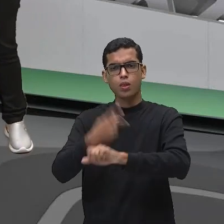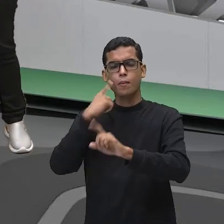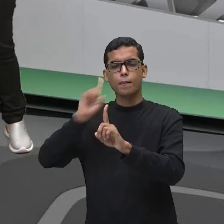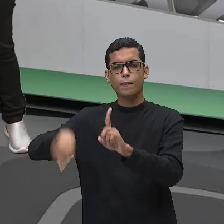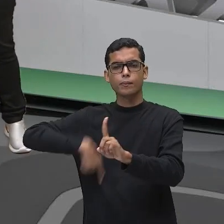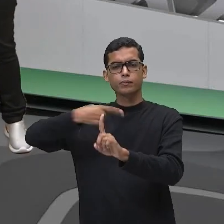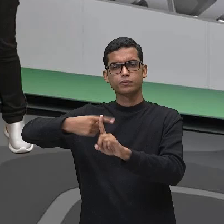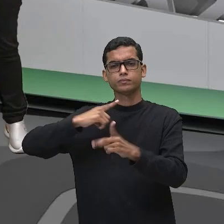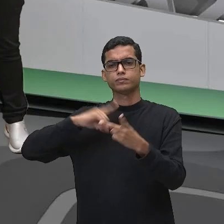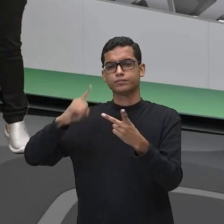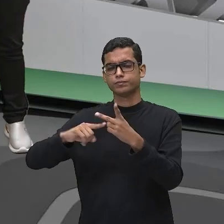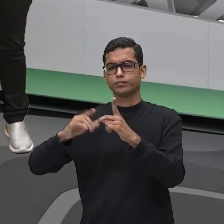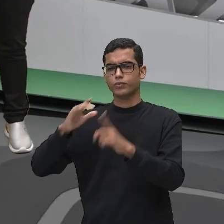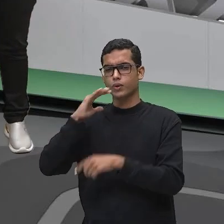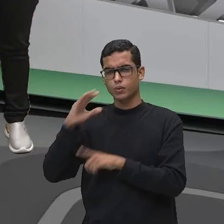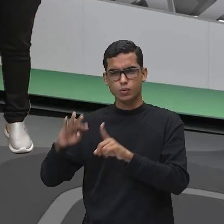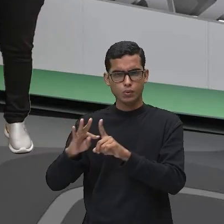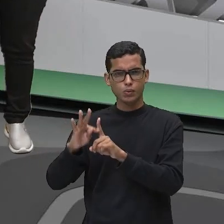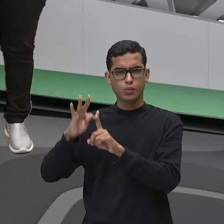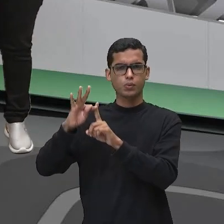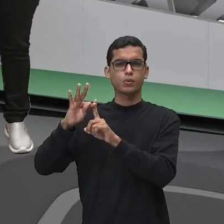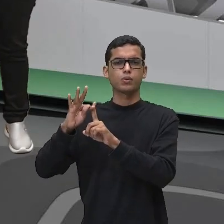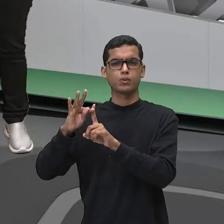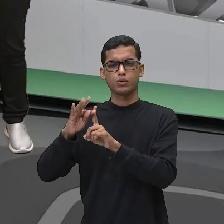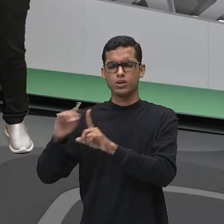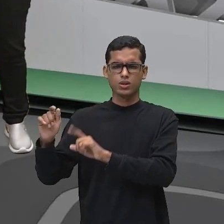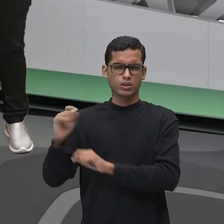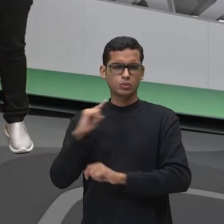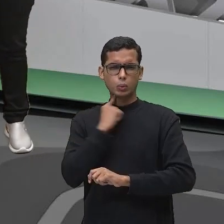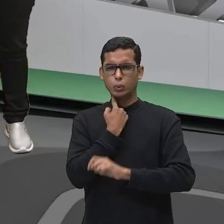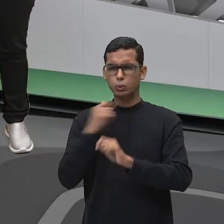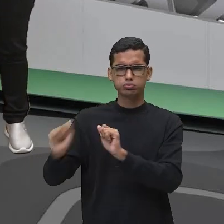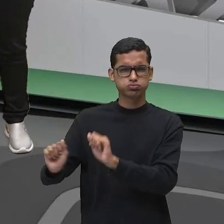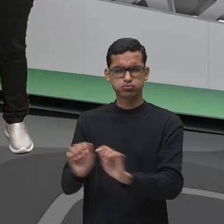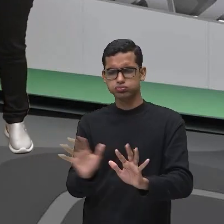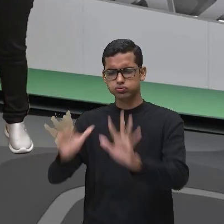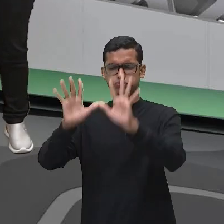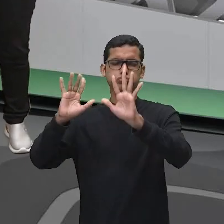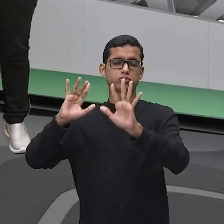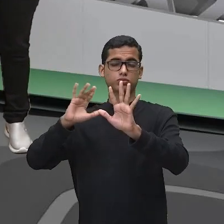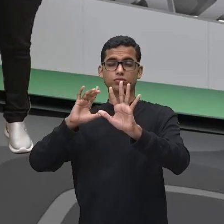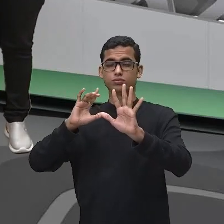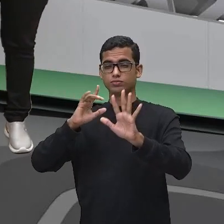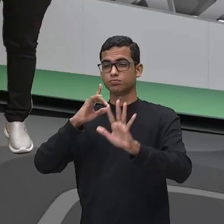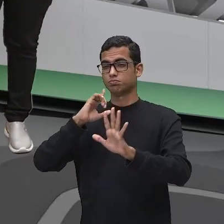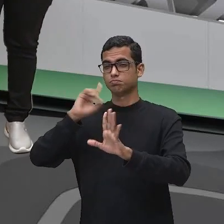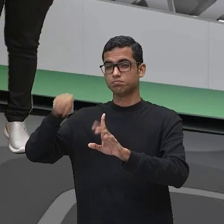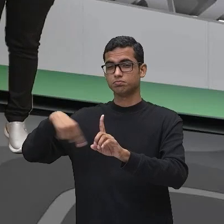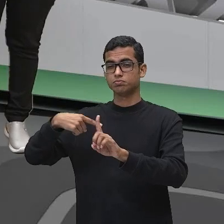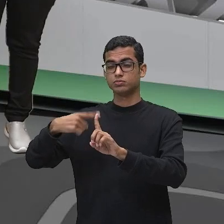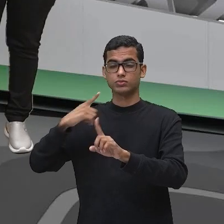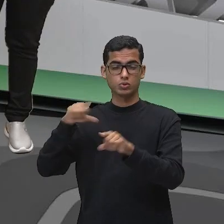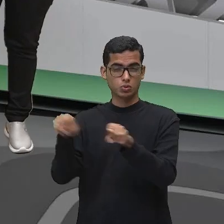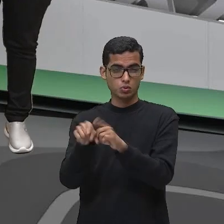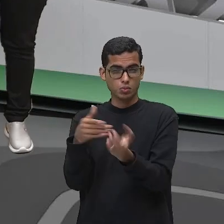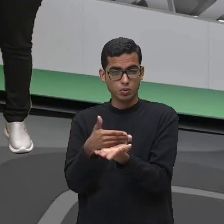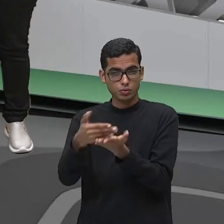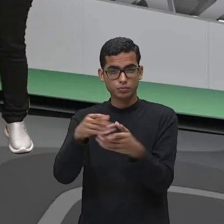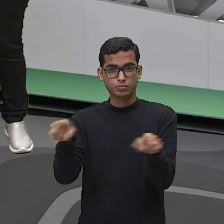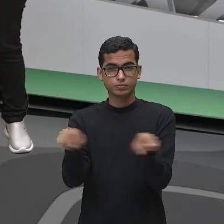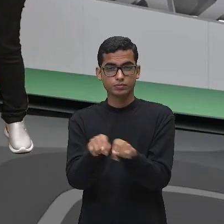né, aumenta a liberação de gases poluentes para o ar atmosférico. Ou seja, é